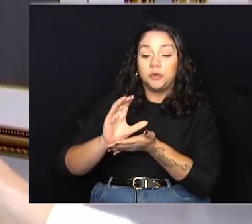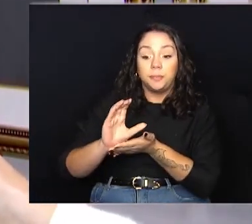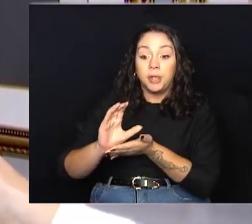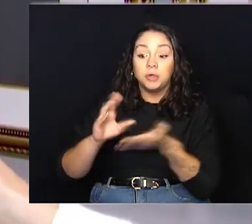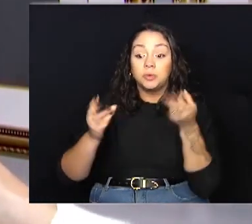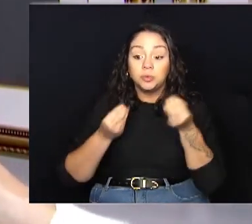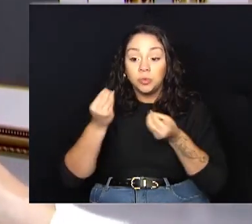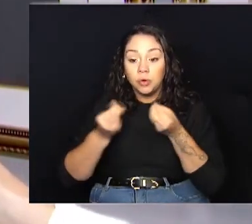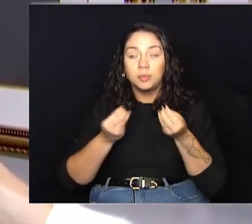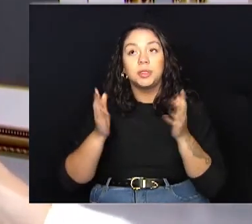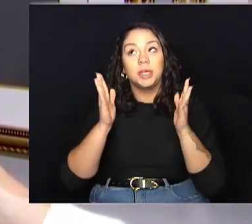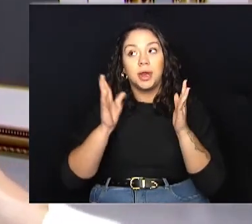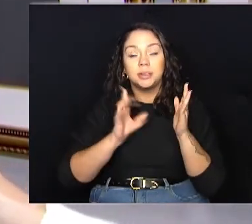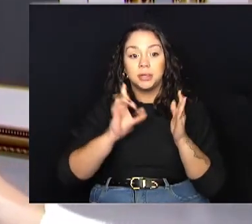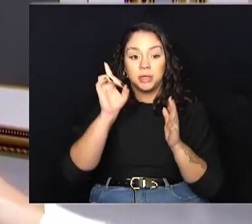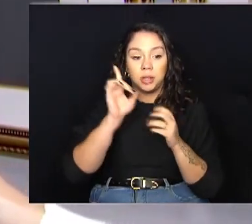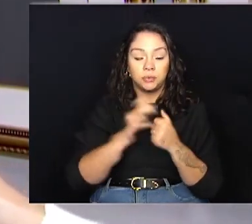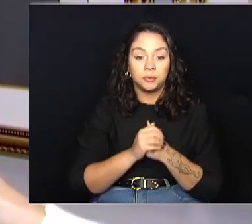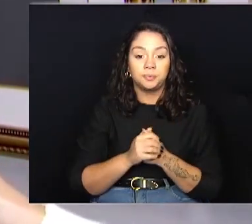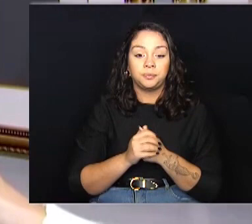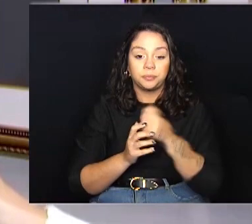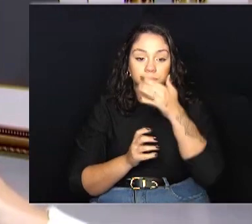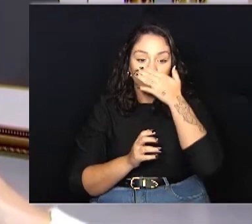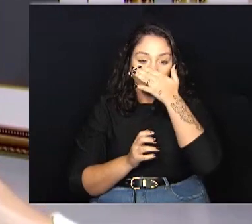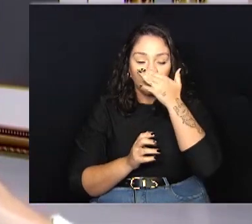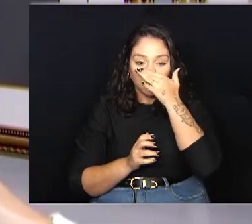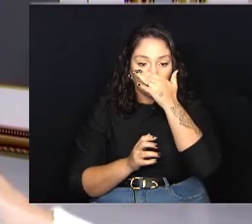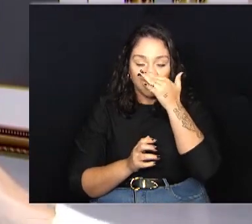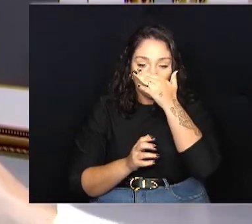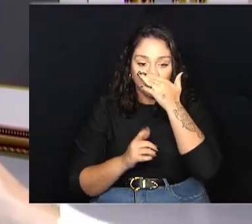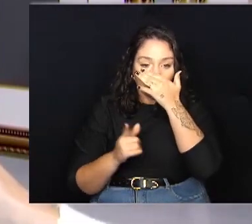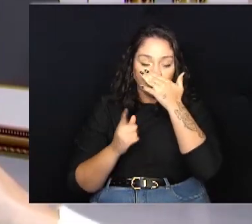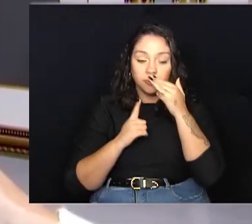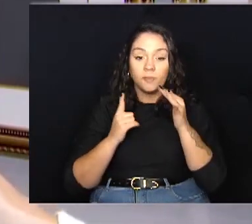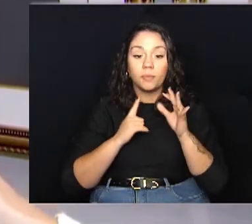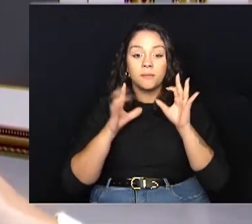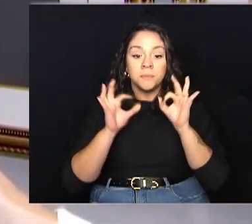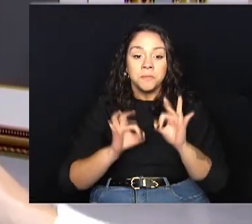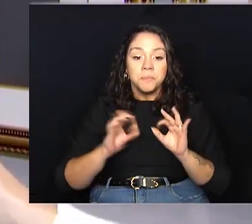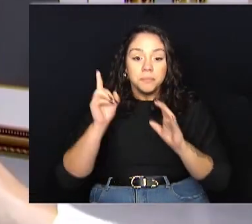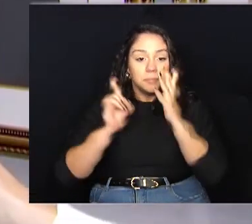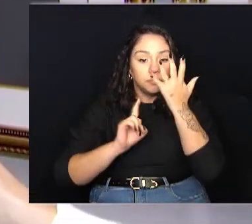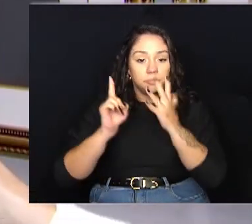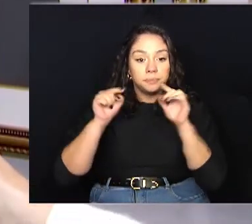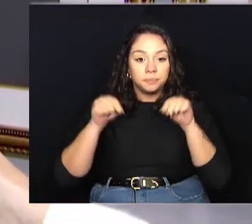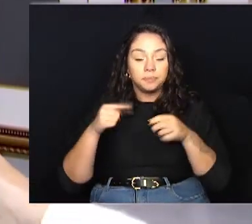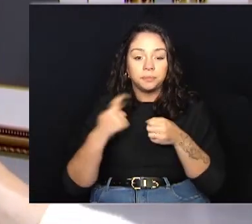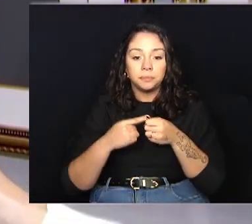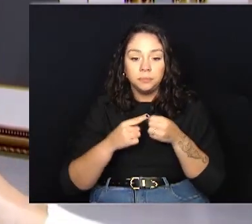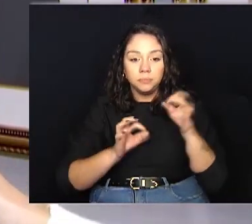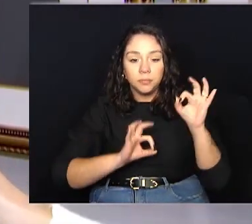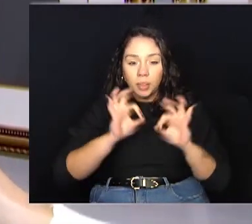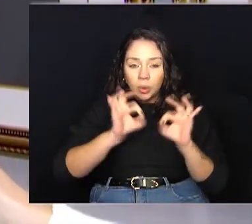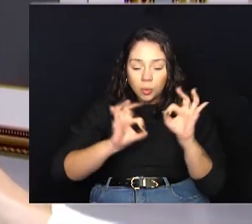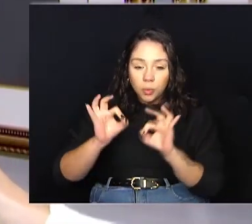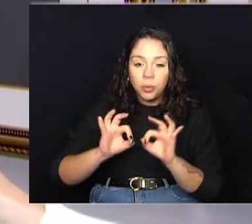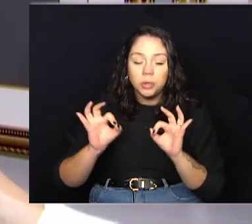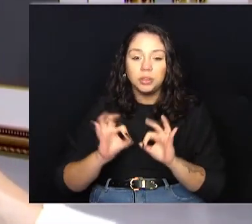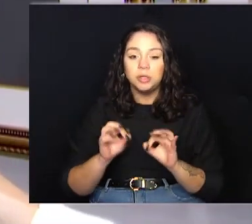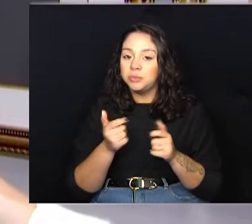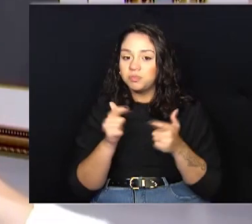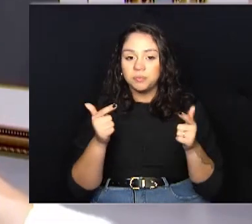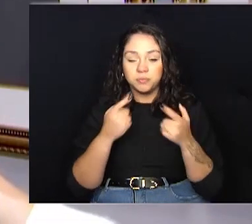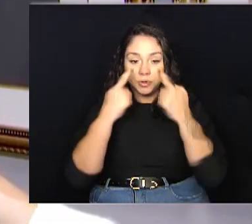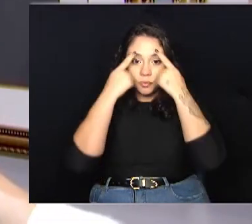graças a Deus tivemos realmente um carnaval aqui na cidade muito bem organizado sem grandes índices de violência